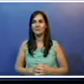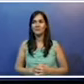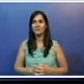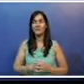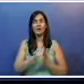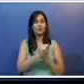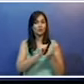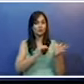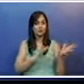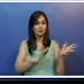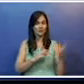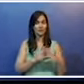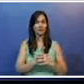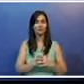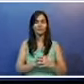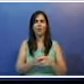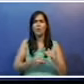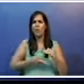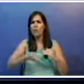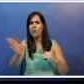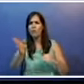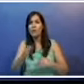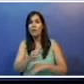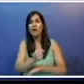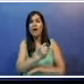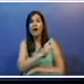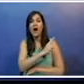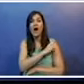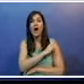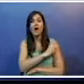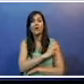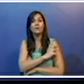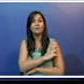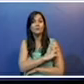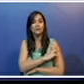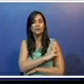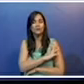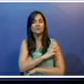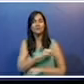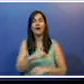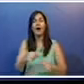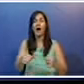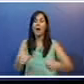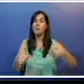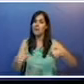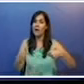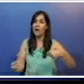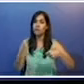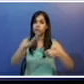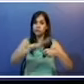Atividade. Rumo ao ensino médio. Tampe a panela. Olha o texto.